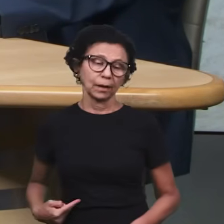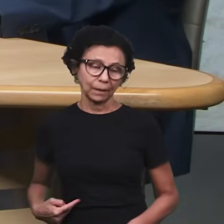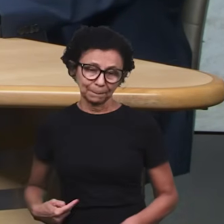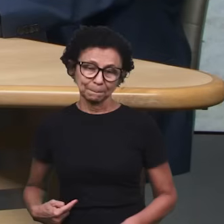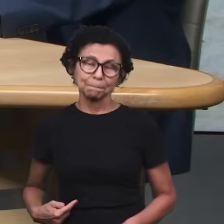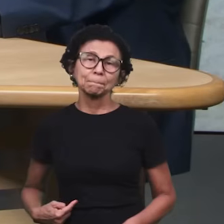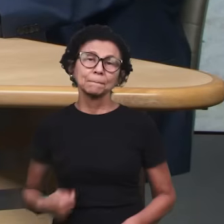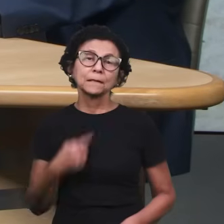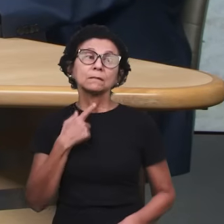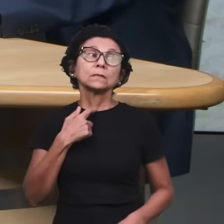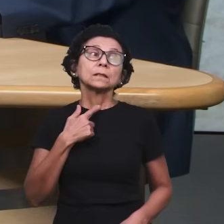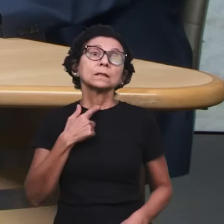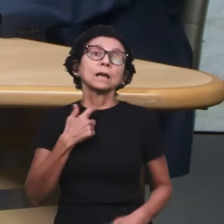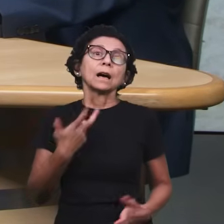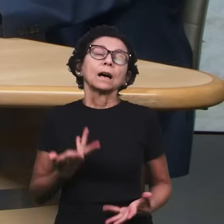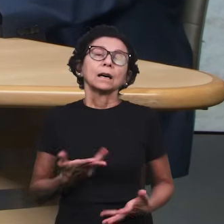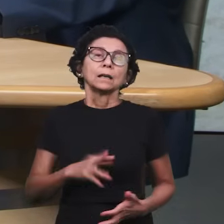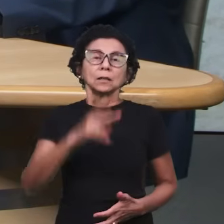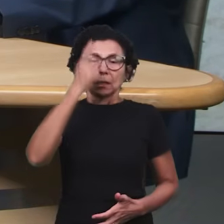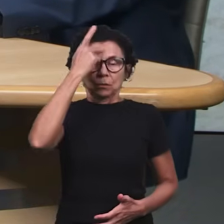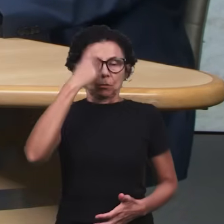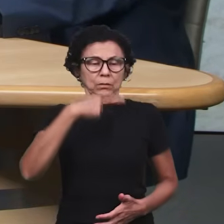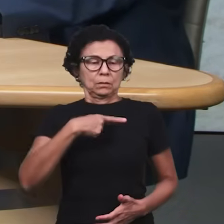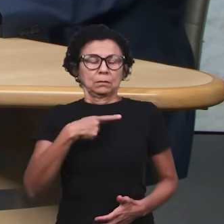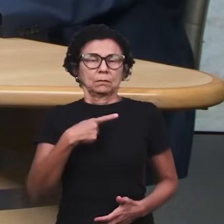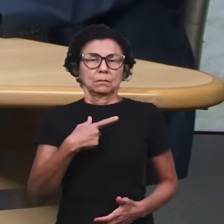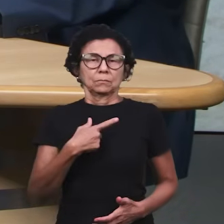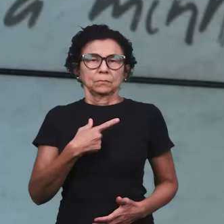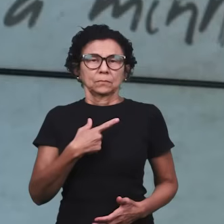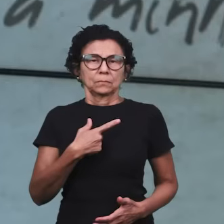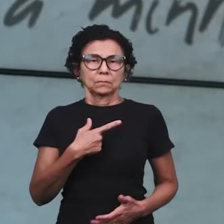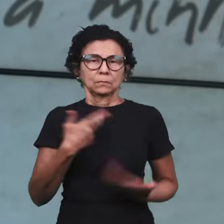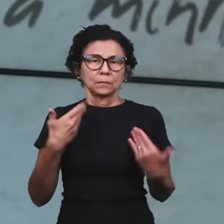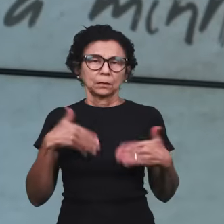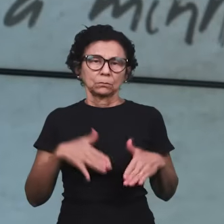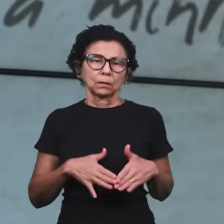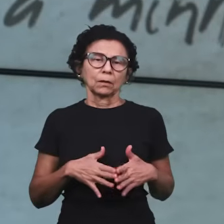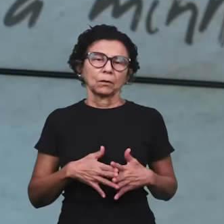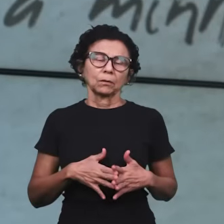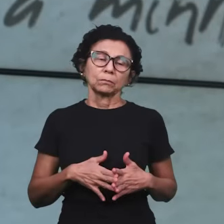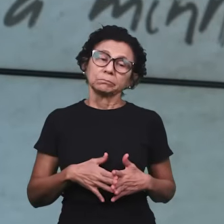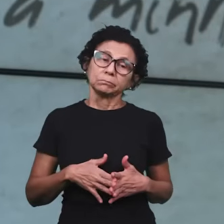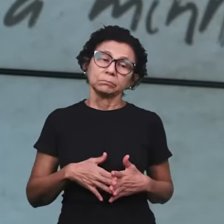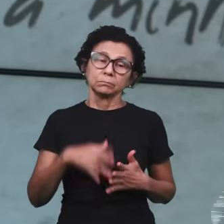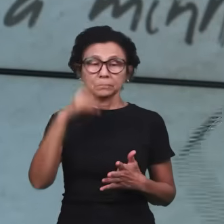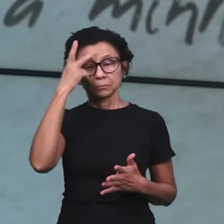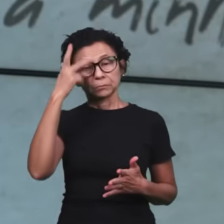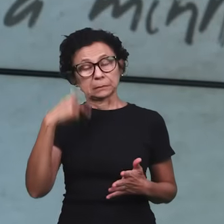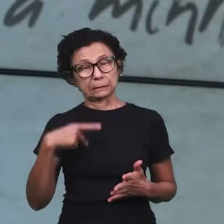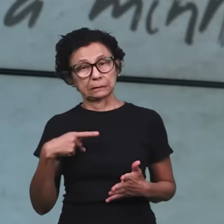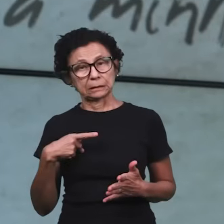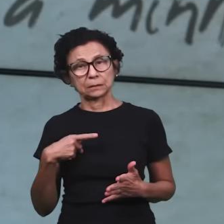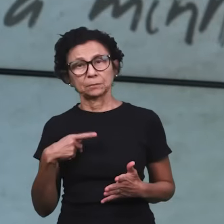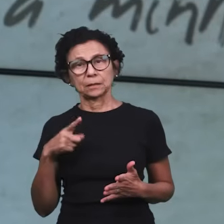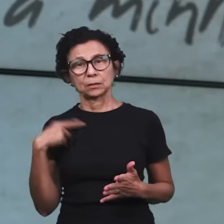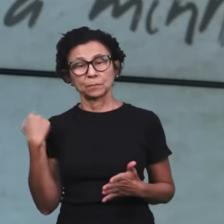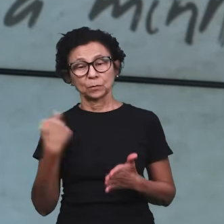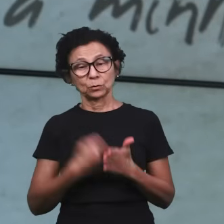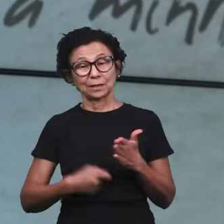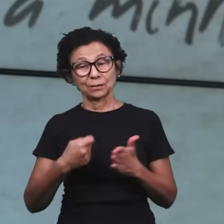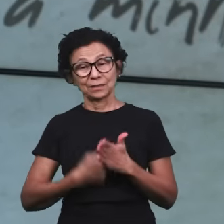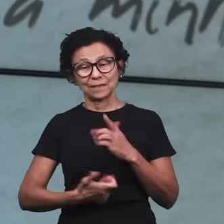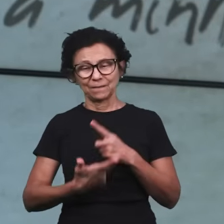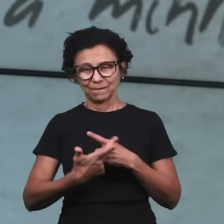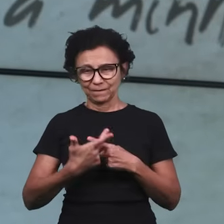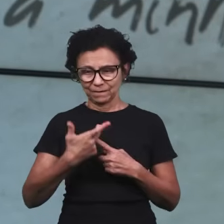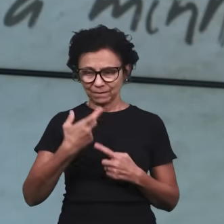de ser egoístas. Todos nós temos o nosso egoísmo. Isso é natural do homem. Mas nós precisamos vencer isto.